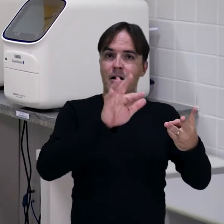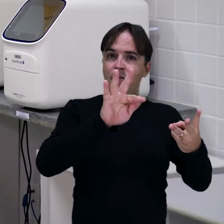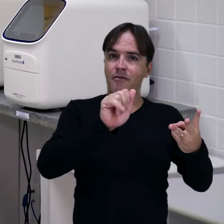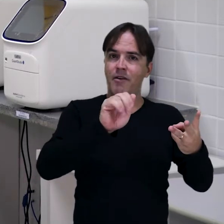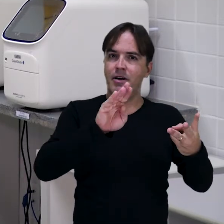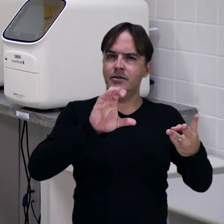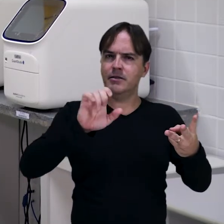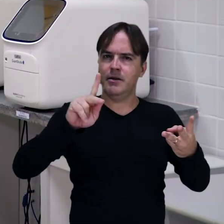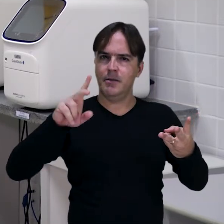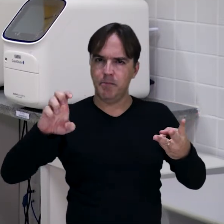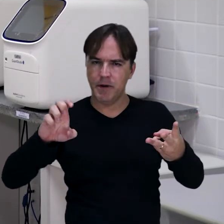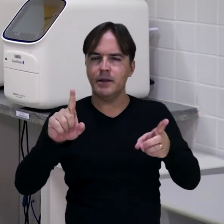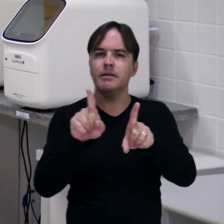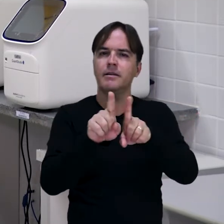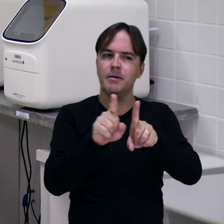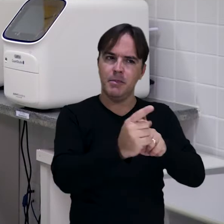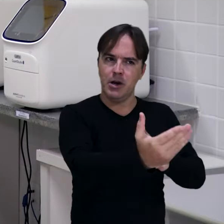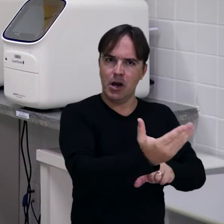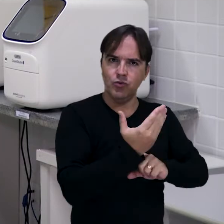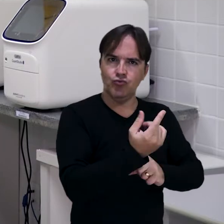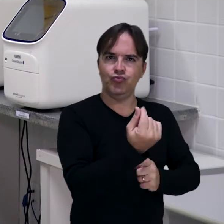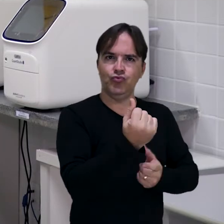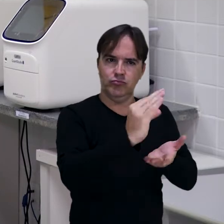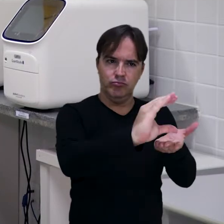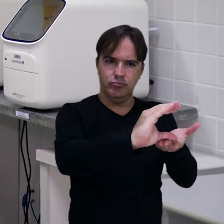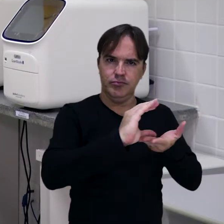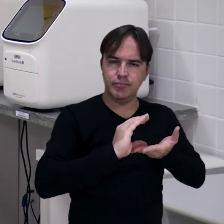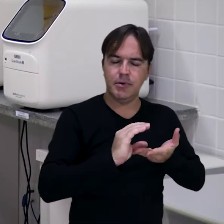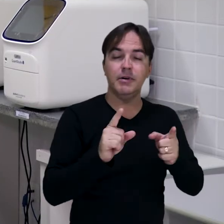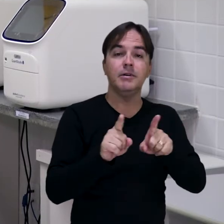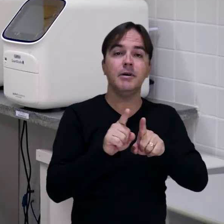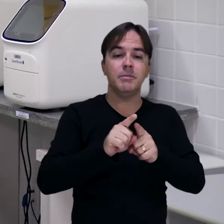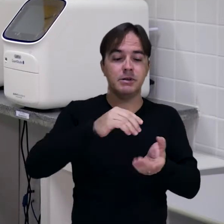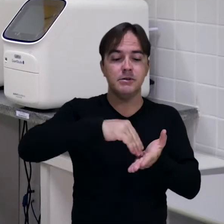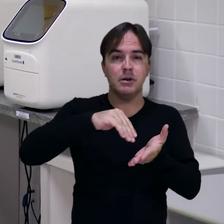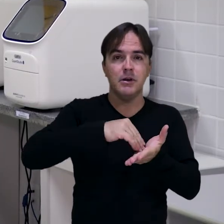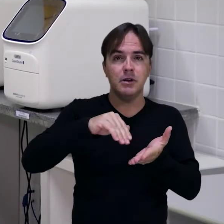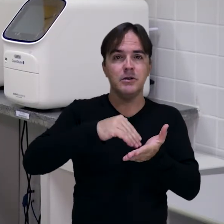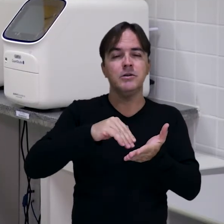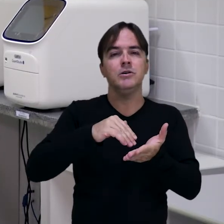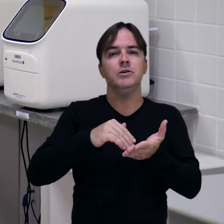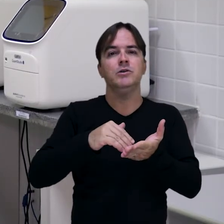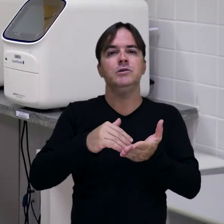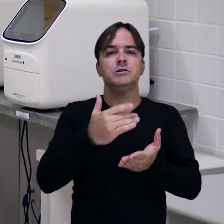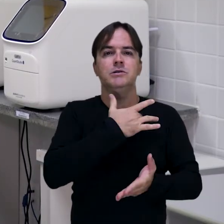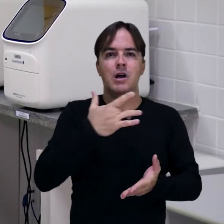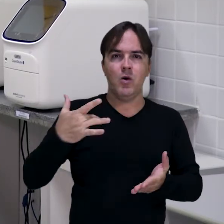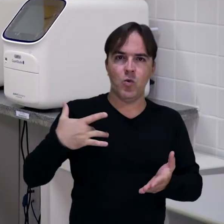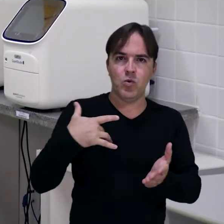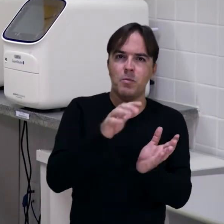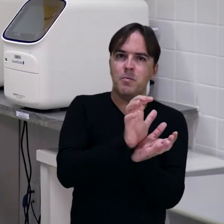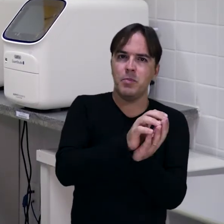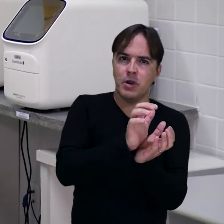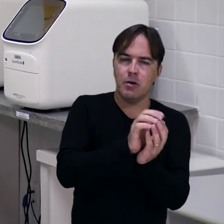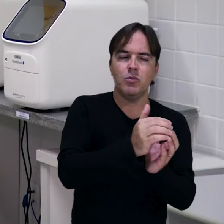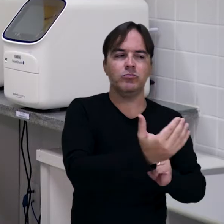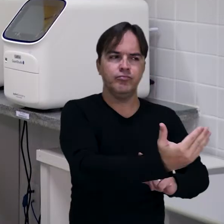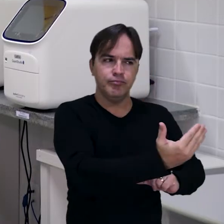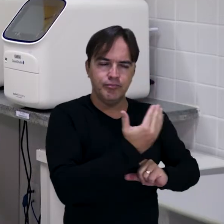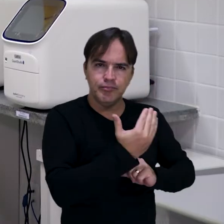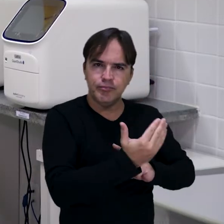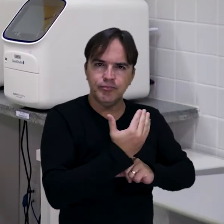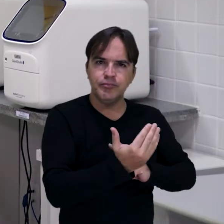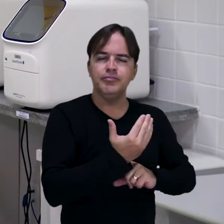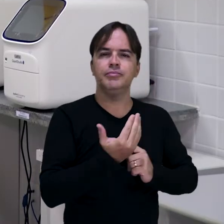que forneceu financiamento do estudo, a Secretaria de Saúde do Estado de Pernambuco, que também forneceu subsídios para o